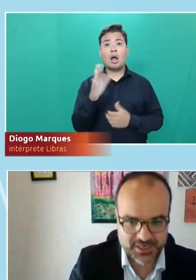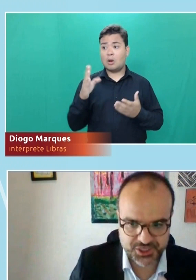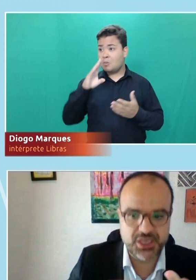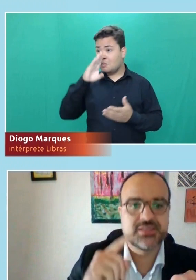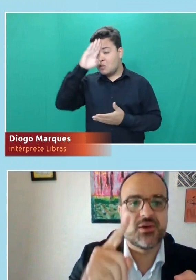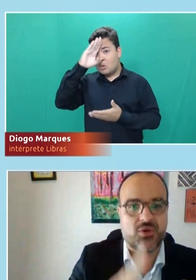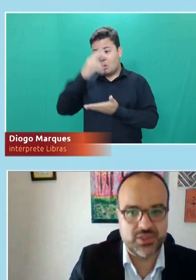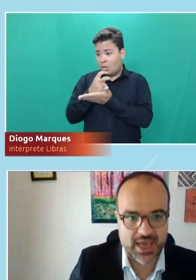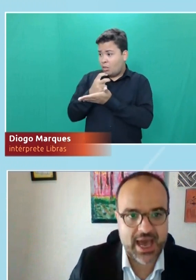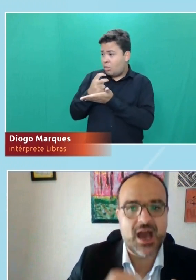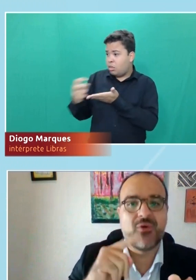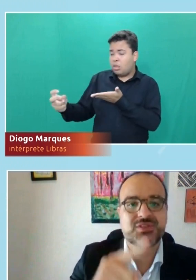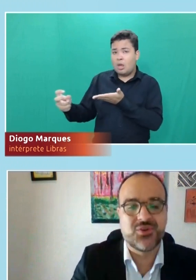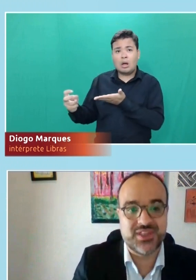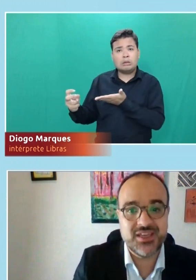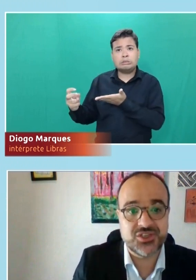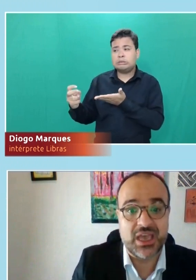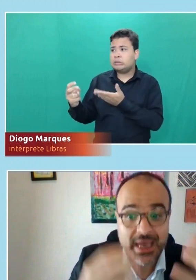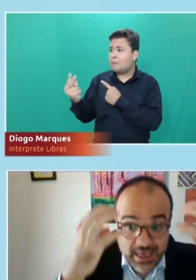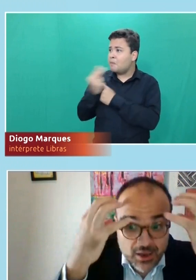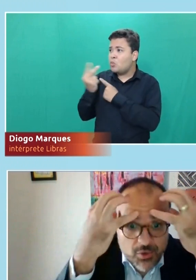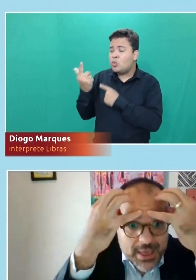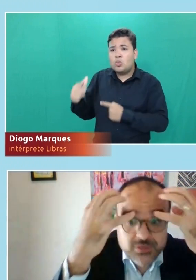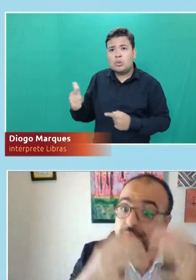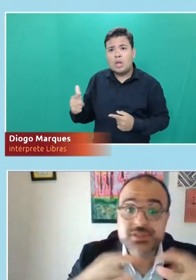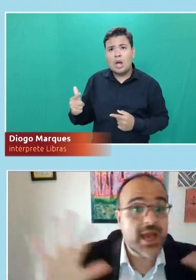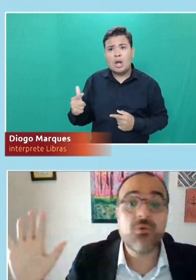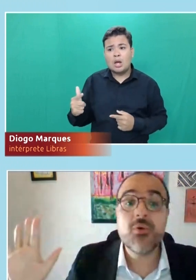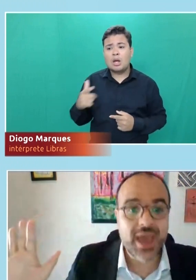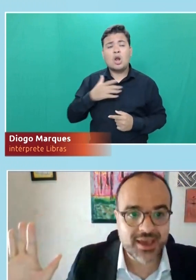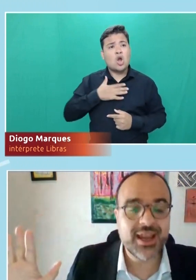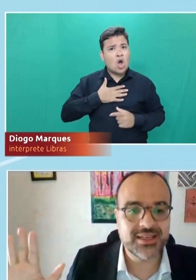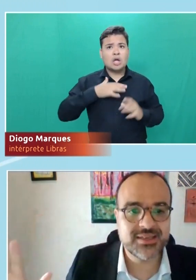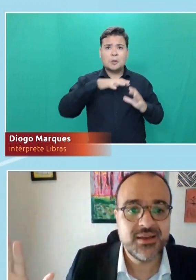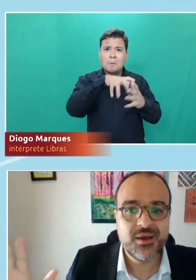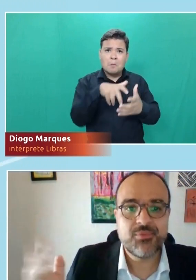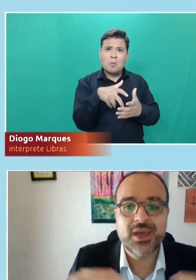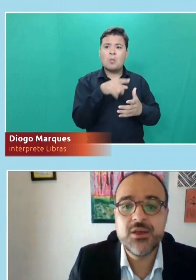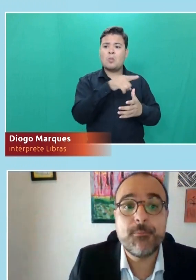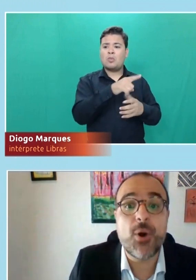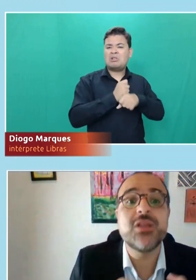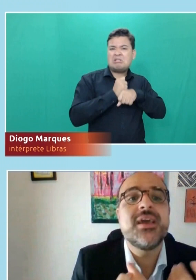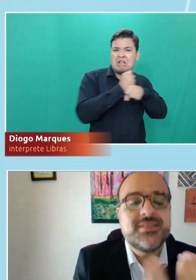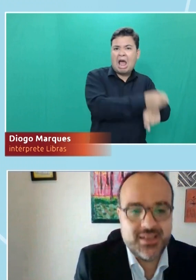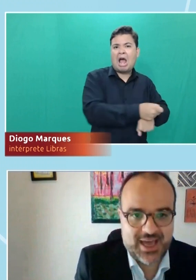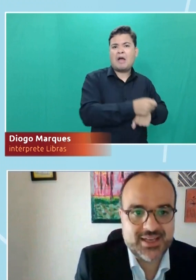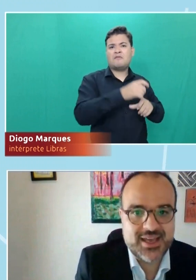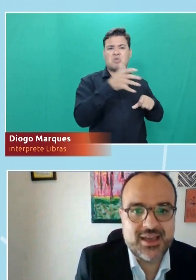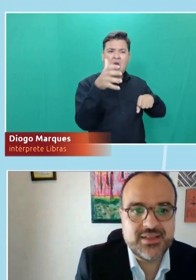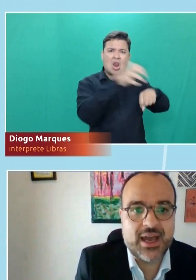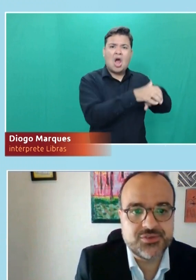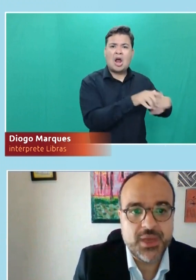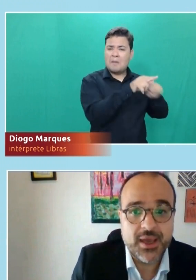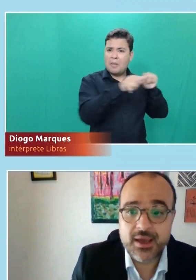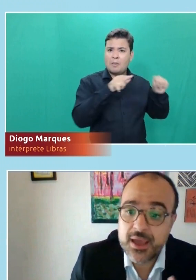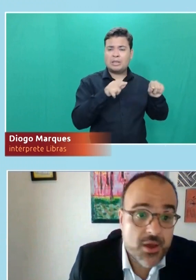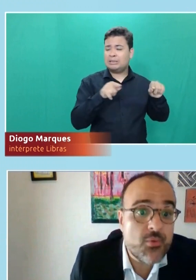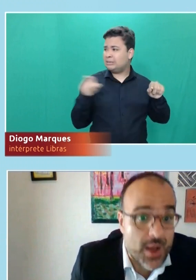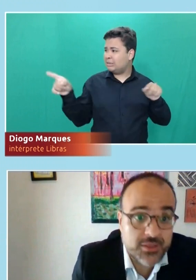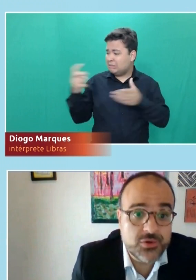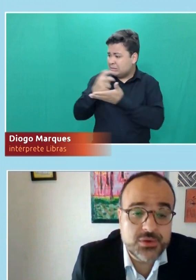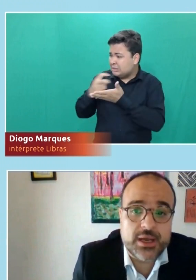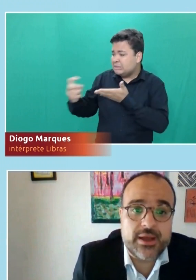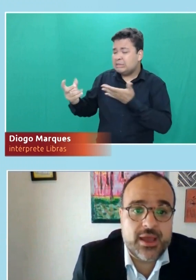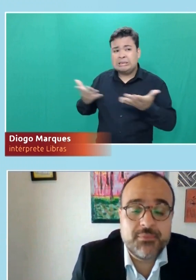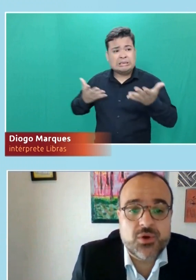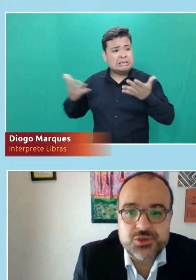mundo escravagista, colonial, excludente, começam a buscar qualquer crença porque não podem aceitar essa realidade. É